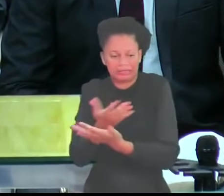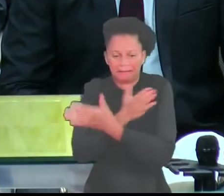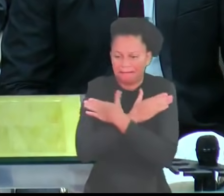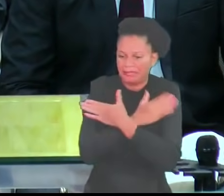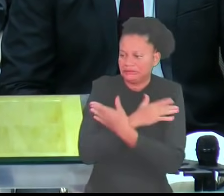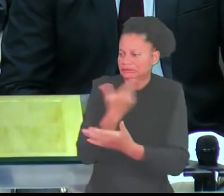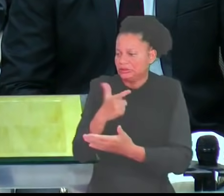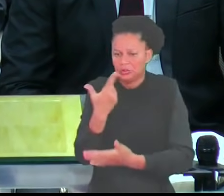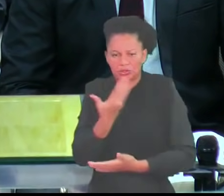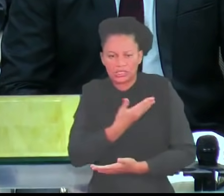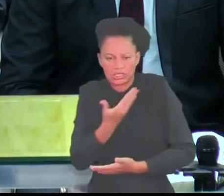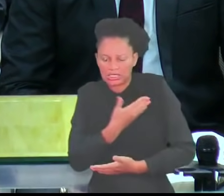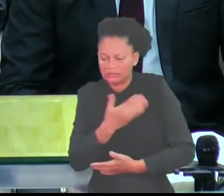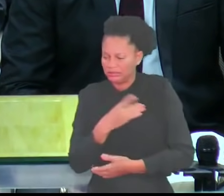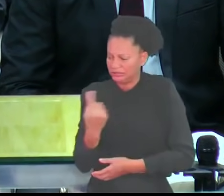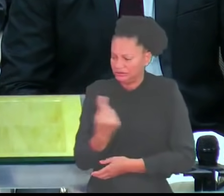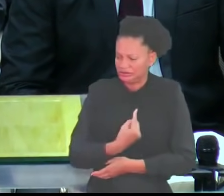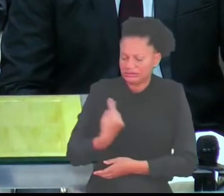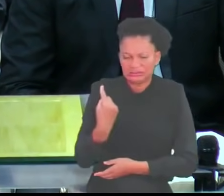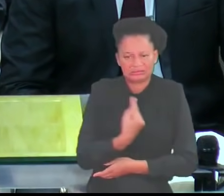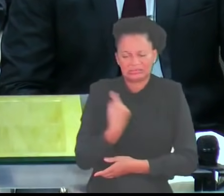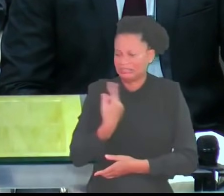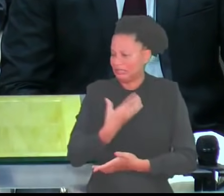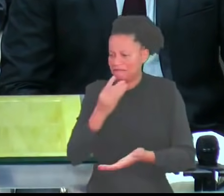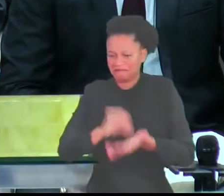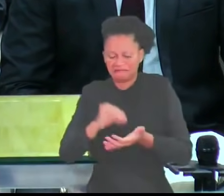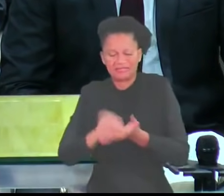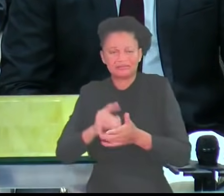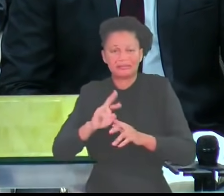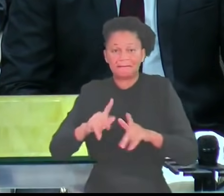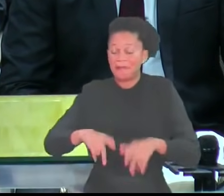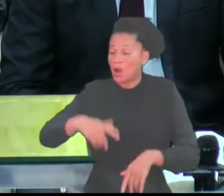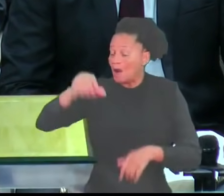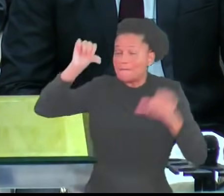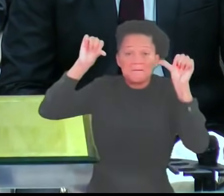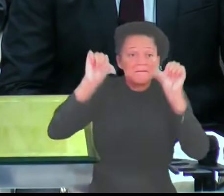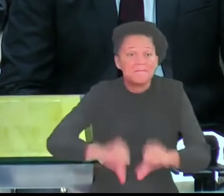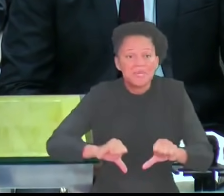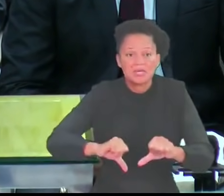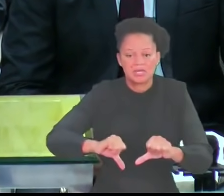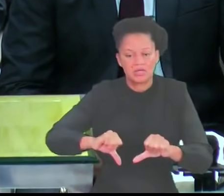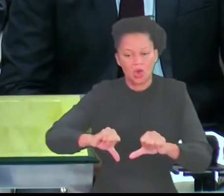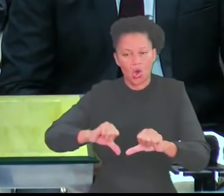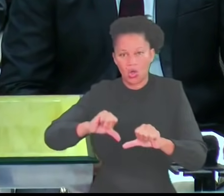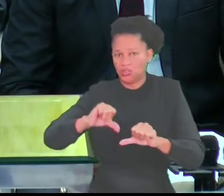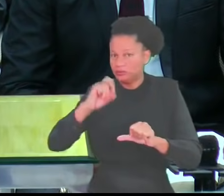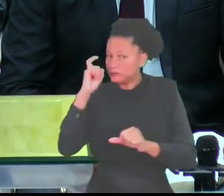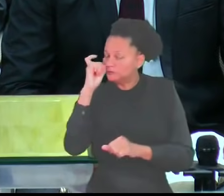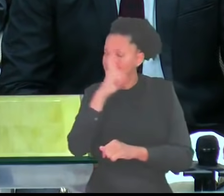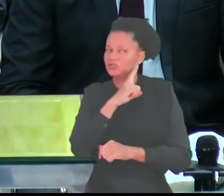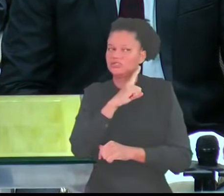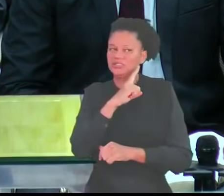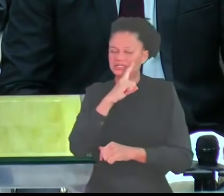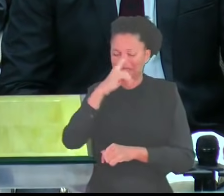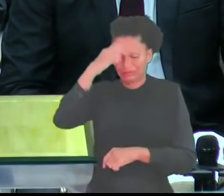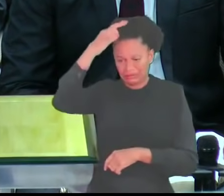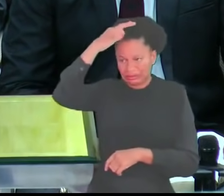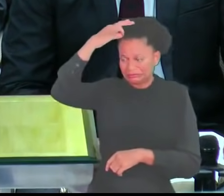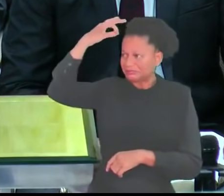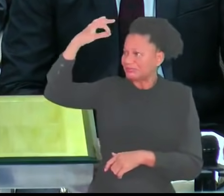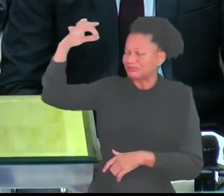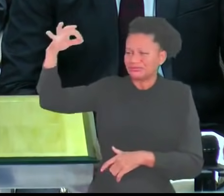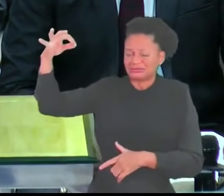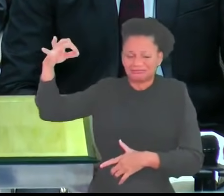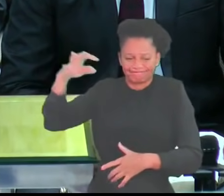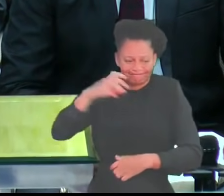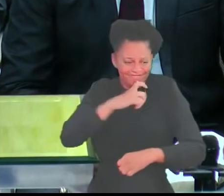amigos, tem o deserto na solidão, tem o deserto de todo jeito. Mas o pior deserto é este aqui. Ele passa diante